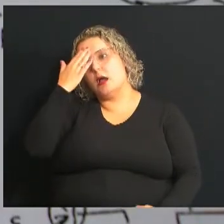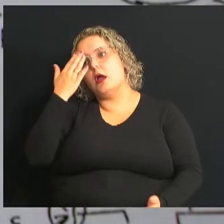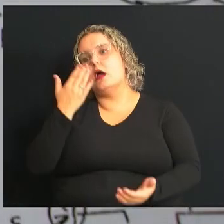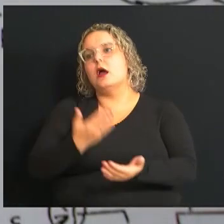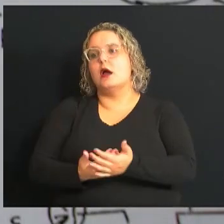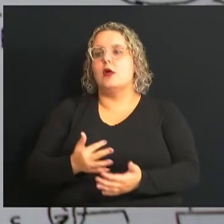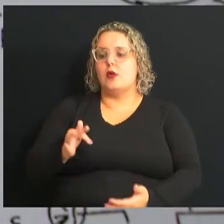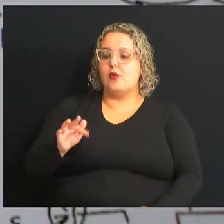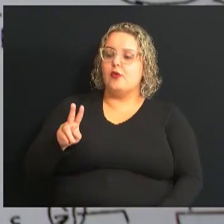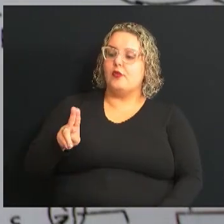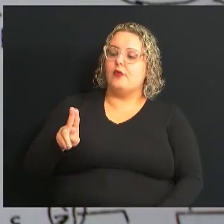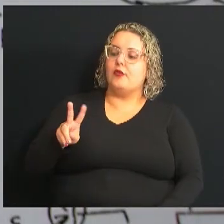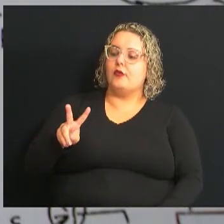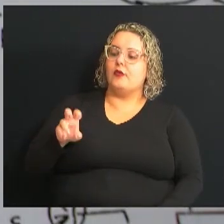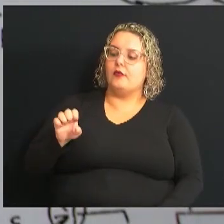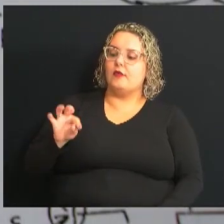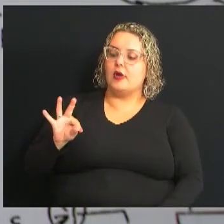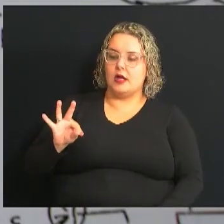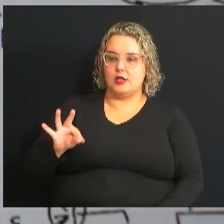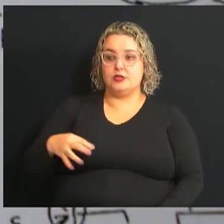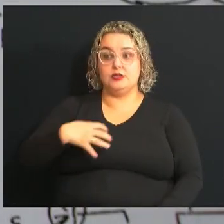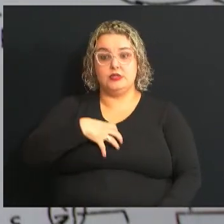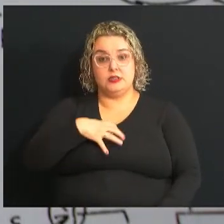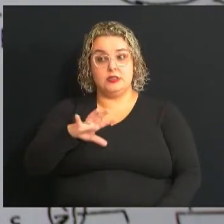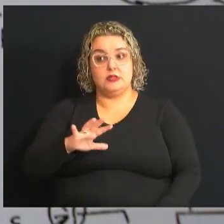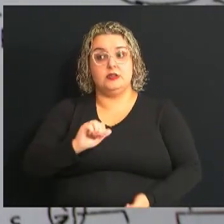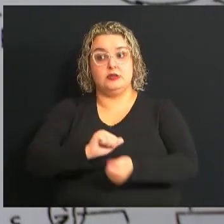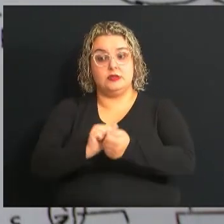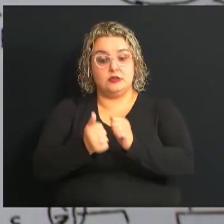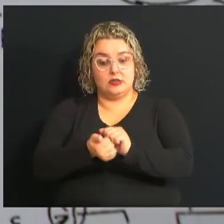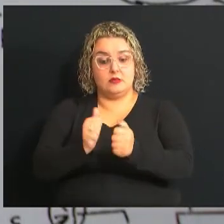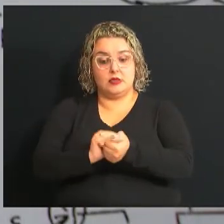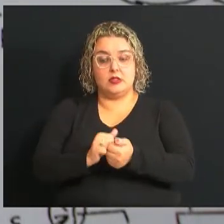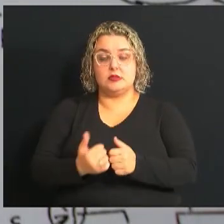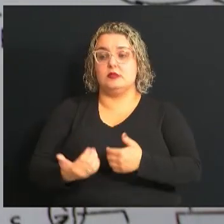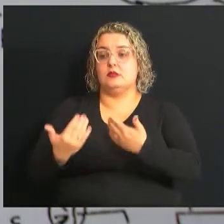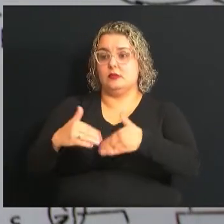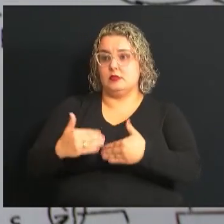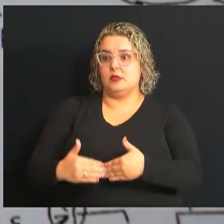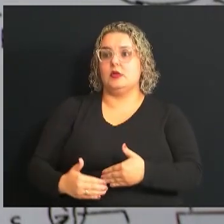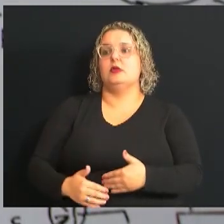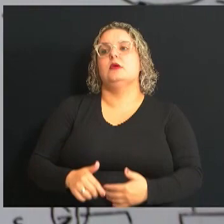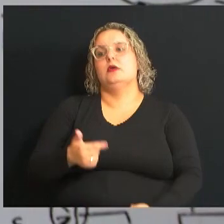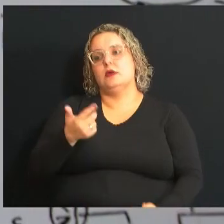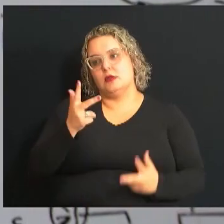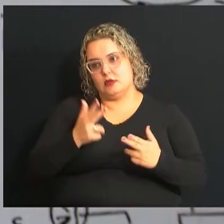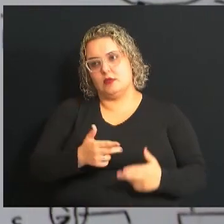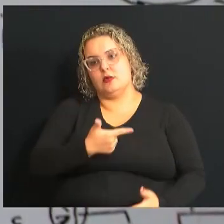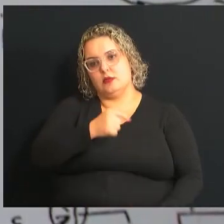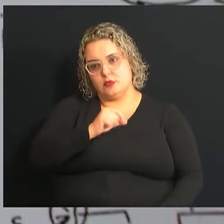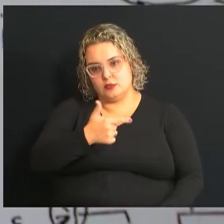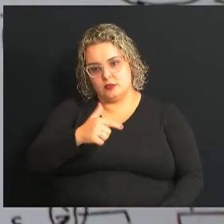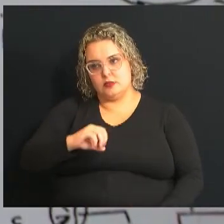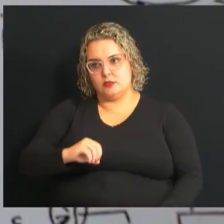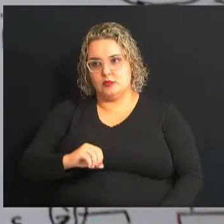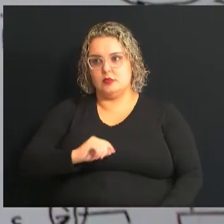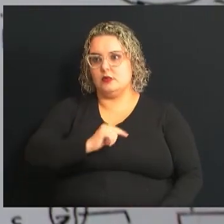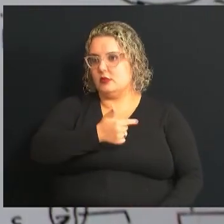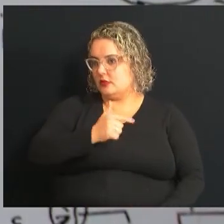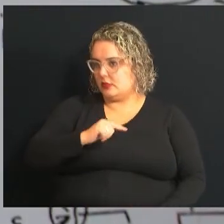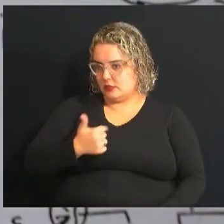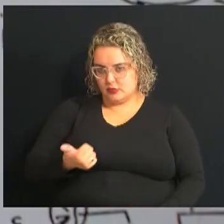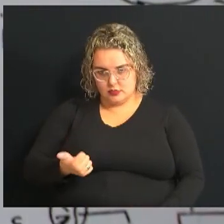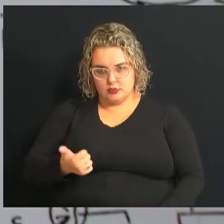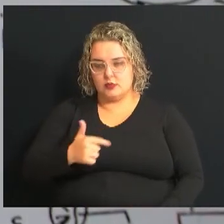adequou nesse método, nesse jeito de fazer essa prova, e repetiu em 2020, 2021, 2022, e creio